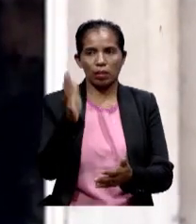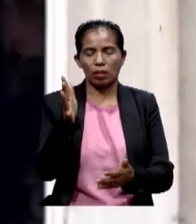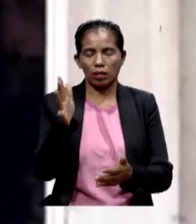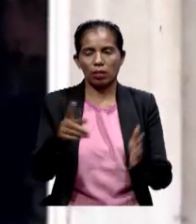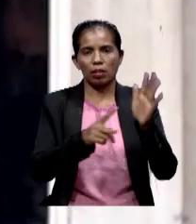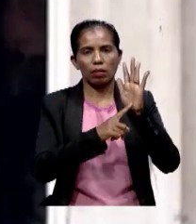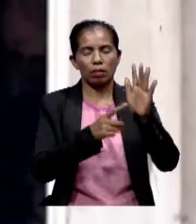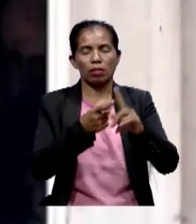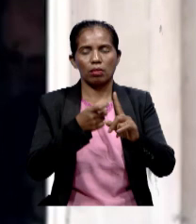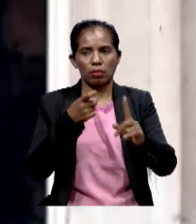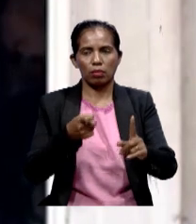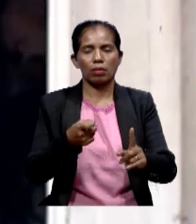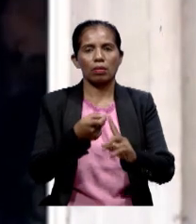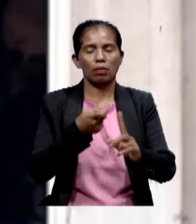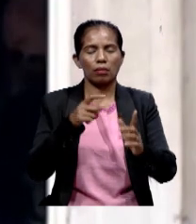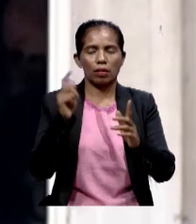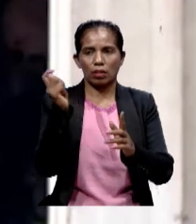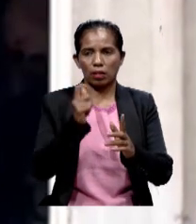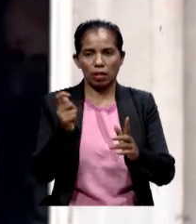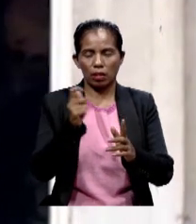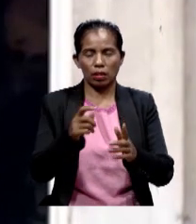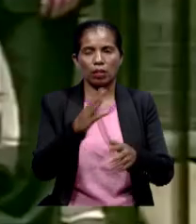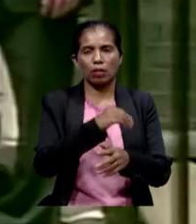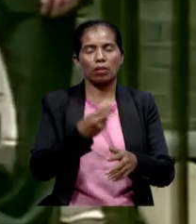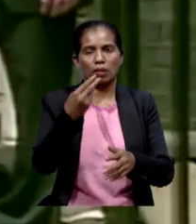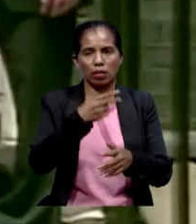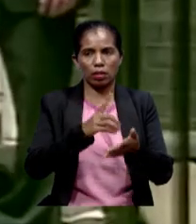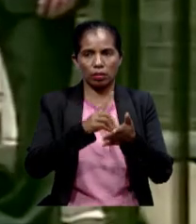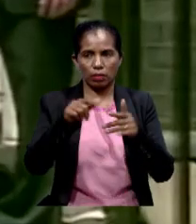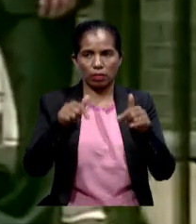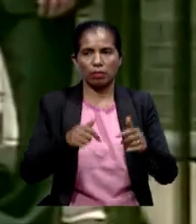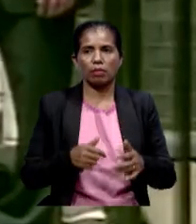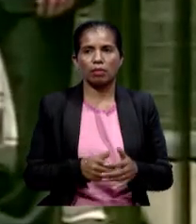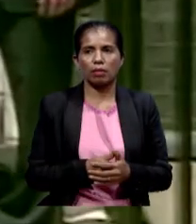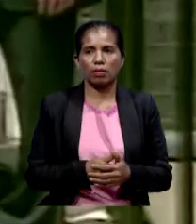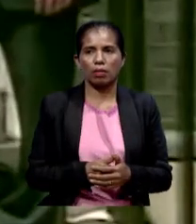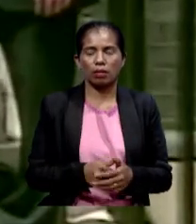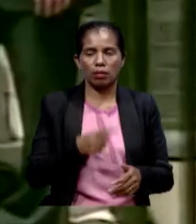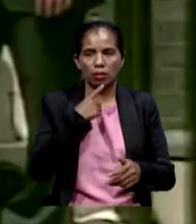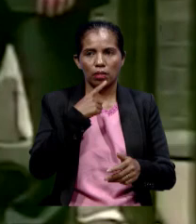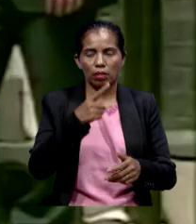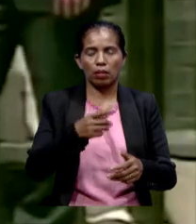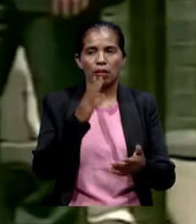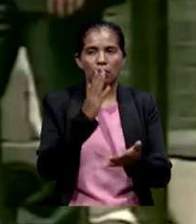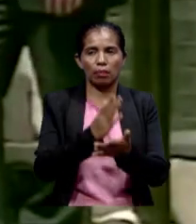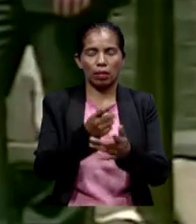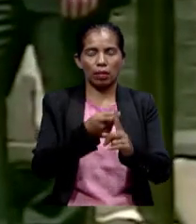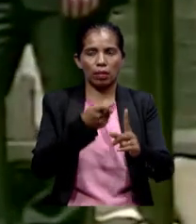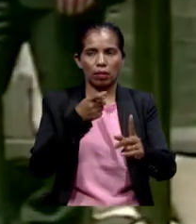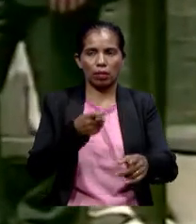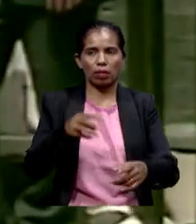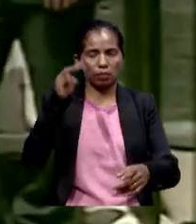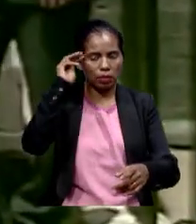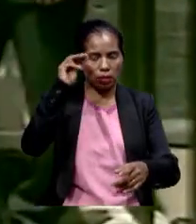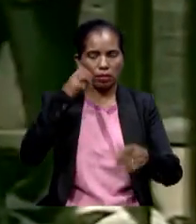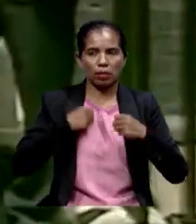renuncia husi ne cargo ha hu husi terça to quinta semana ne. Sajid Javid no risque Sunak resigna an husi cargo ministro